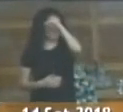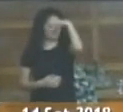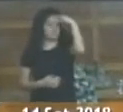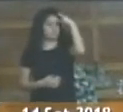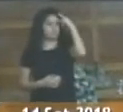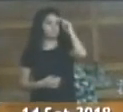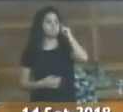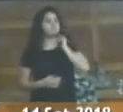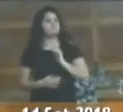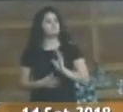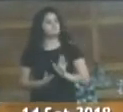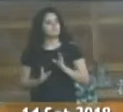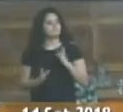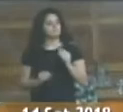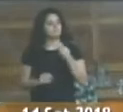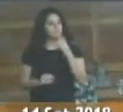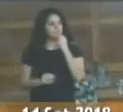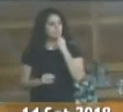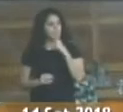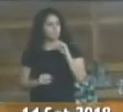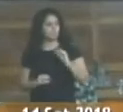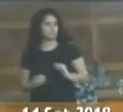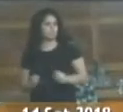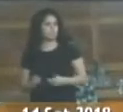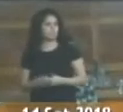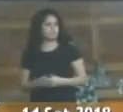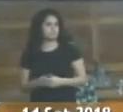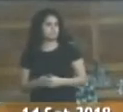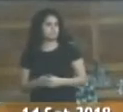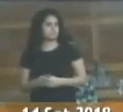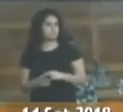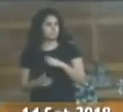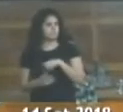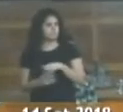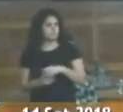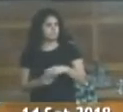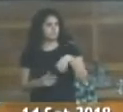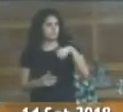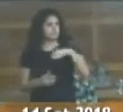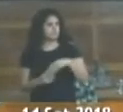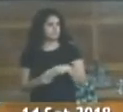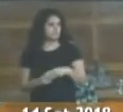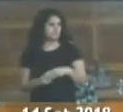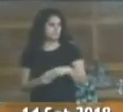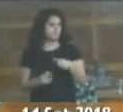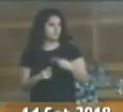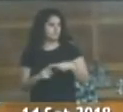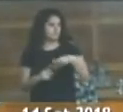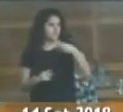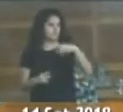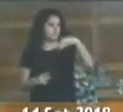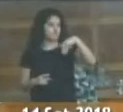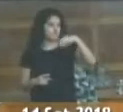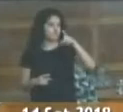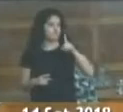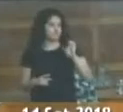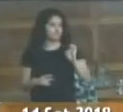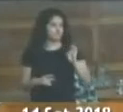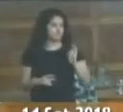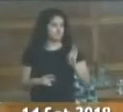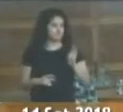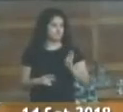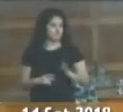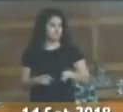pouco comparece ou se faz presente, e aí até renegando o próprio partido, né, deputado? Porque o MDB dirige, né, é